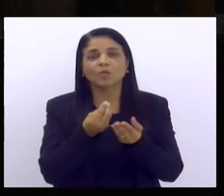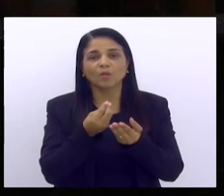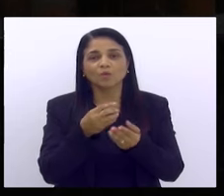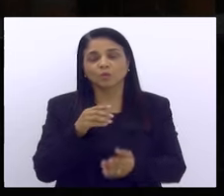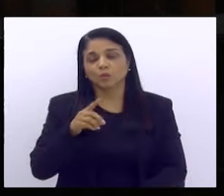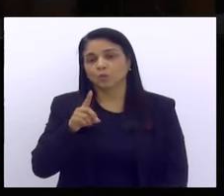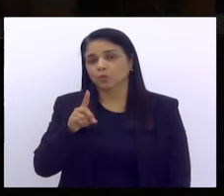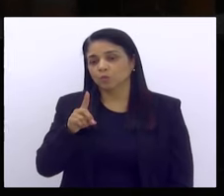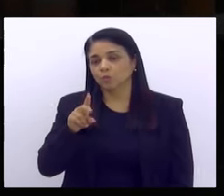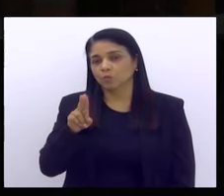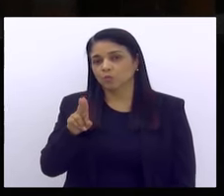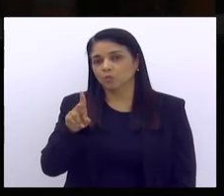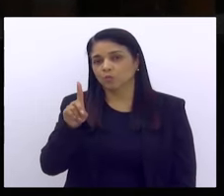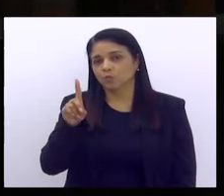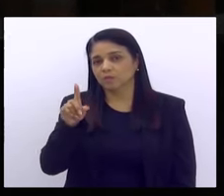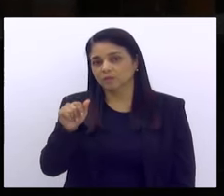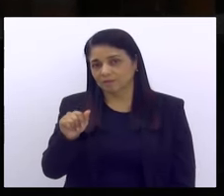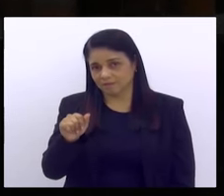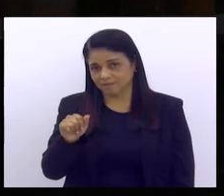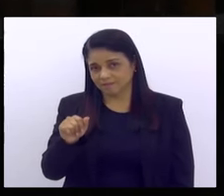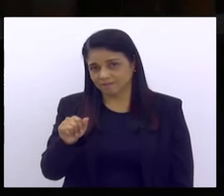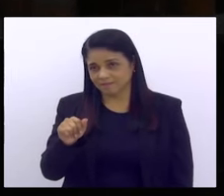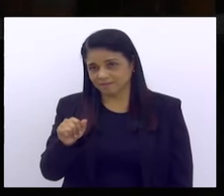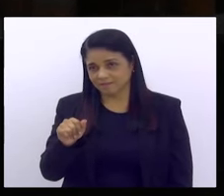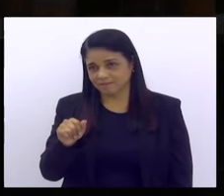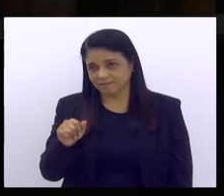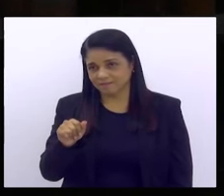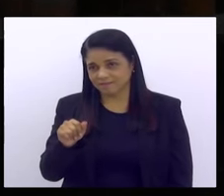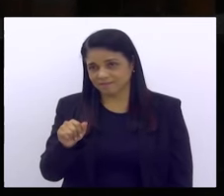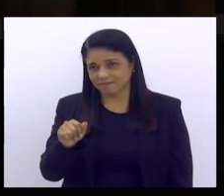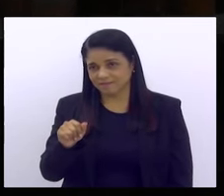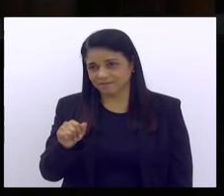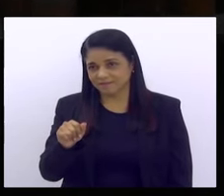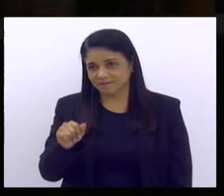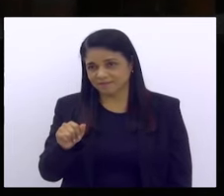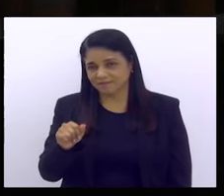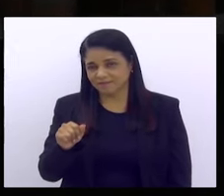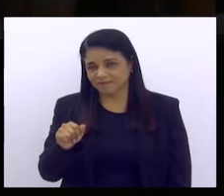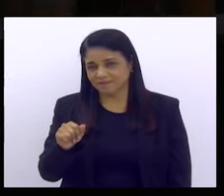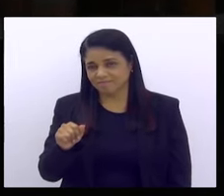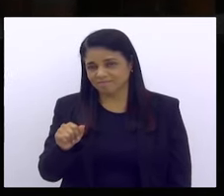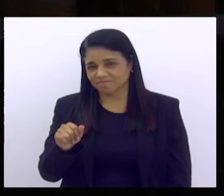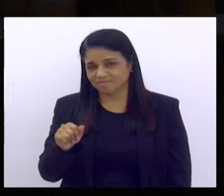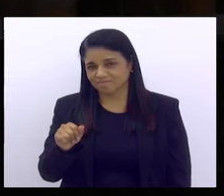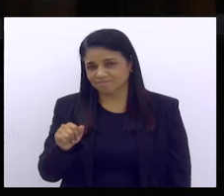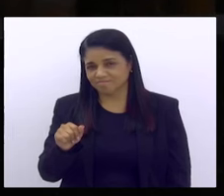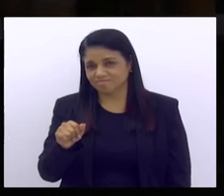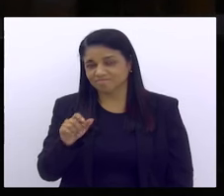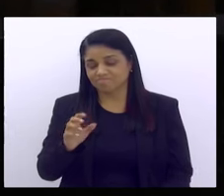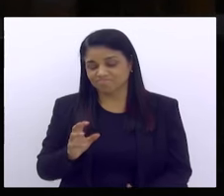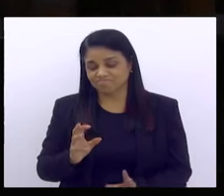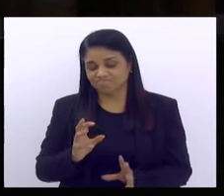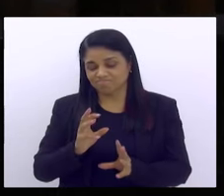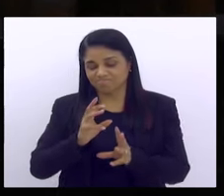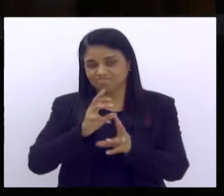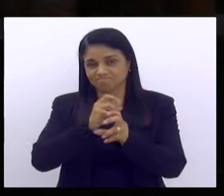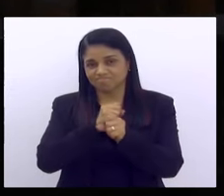DUDA. Então, só aí, se mete a mão no